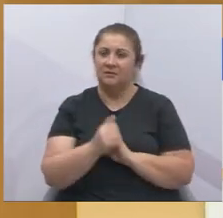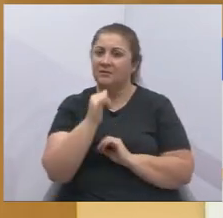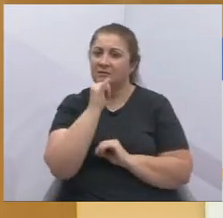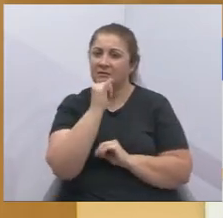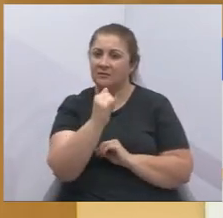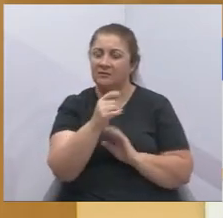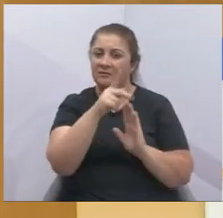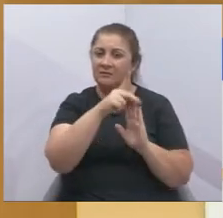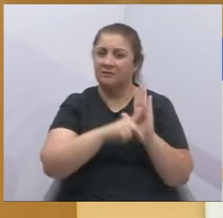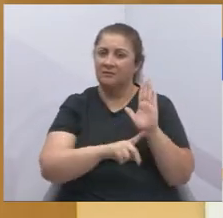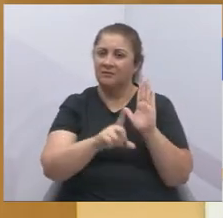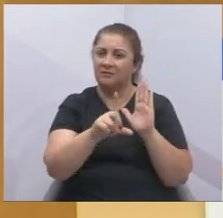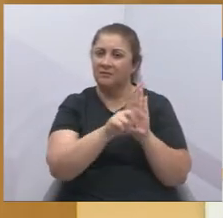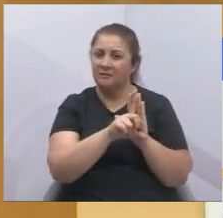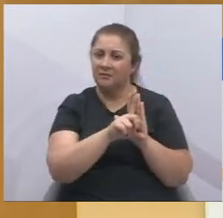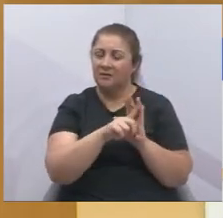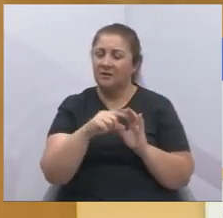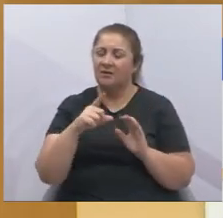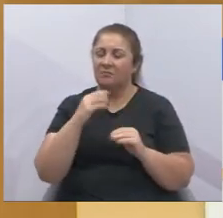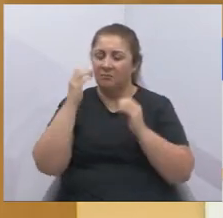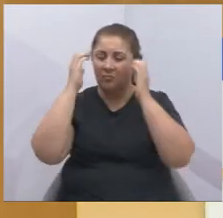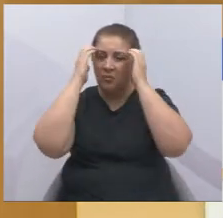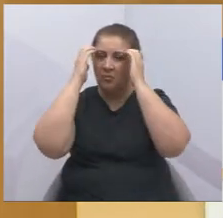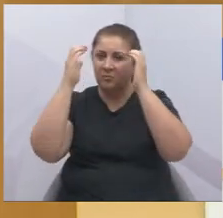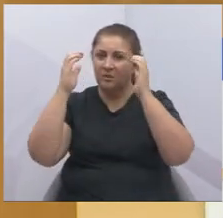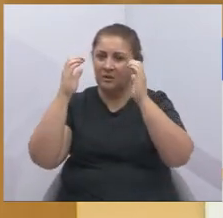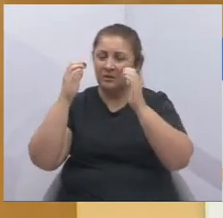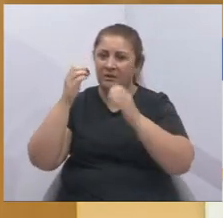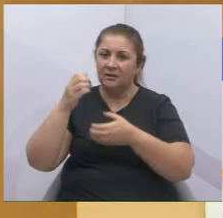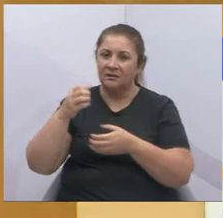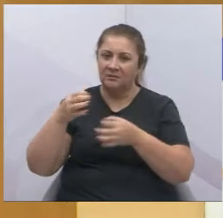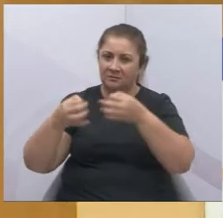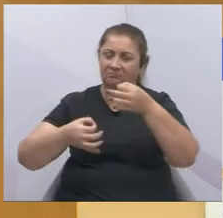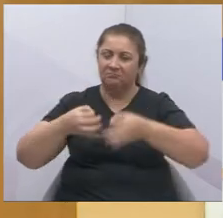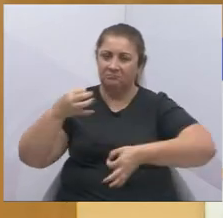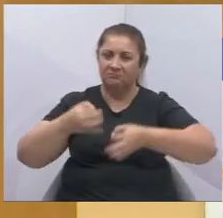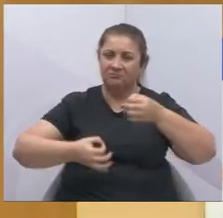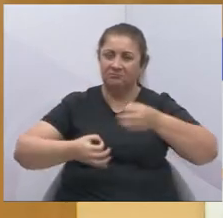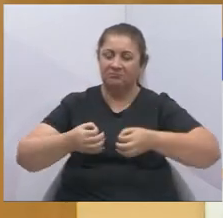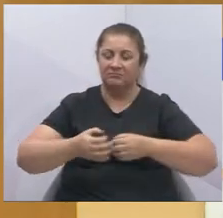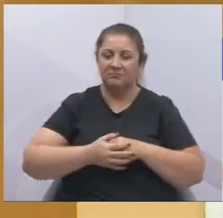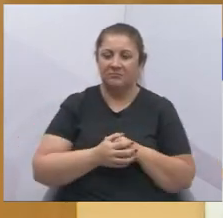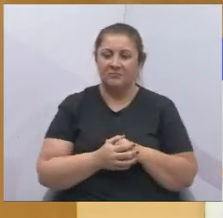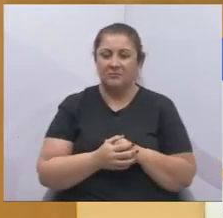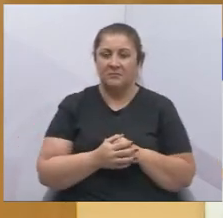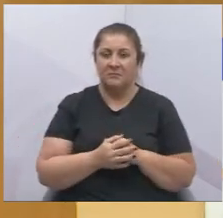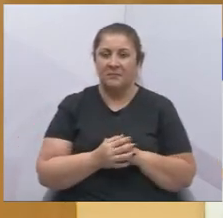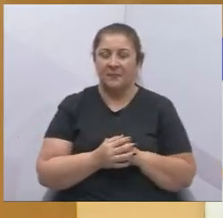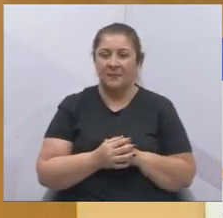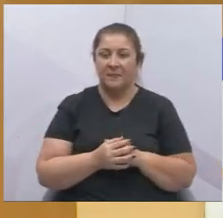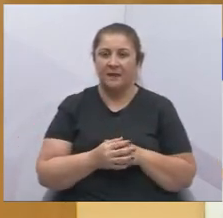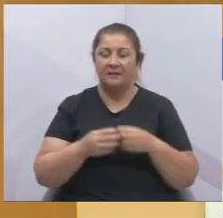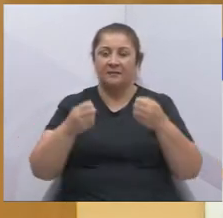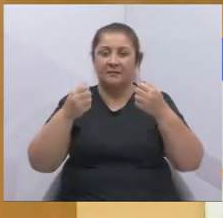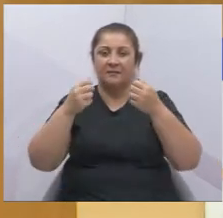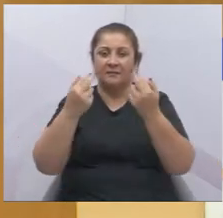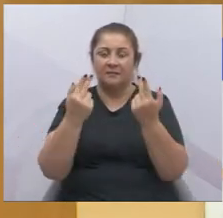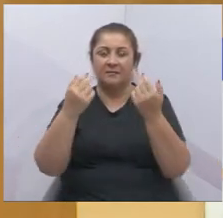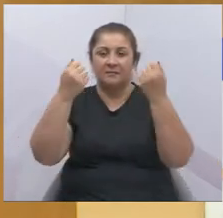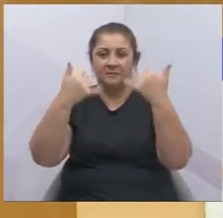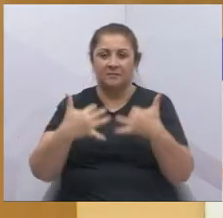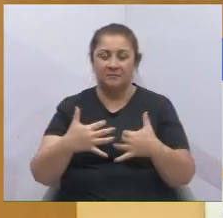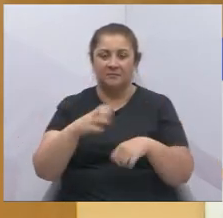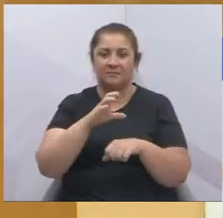esse projeto de lei possui um sólido escopo legal, conforme dispõe o artigo 60,